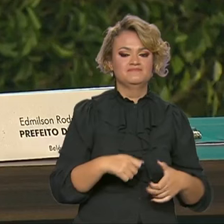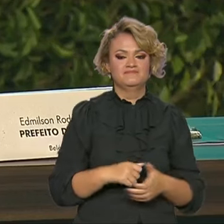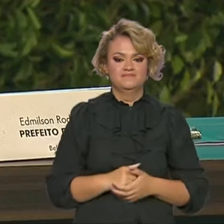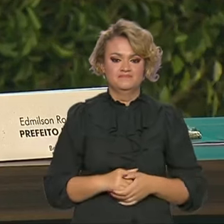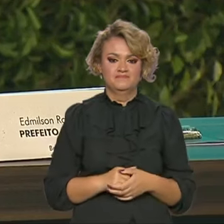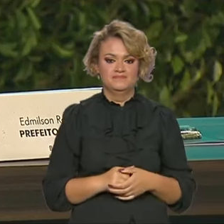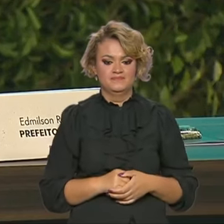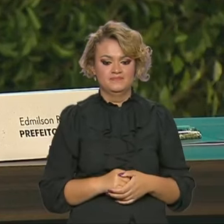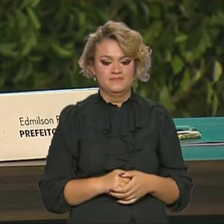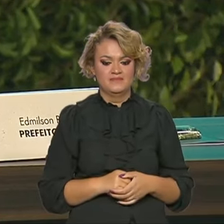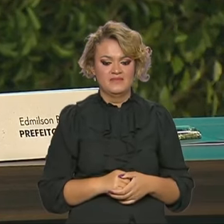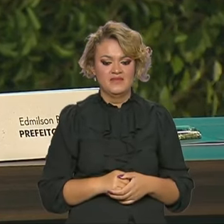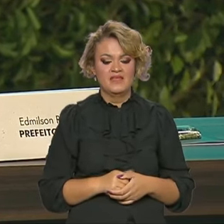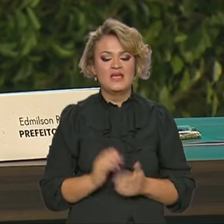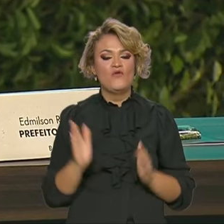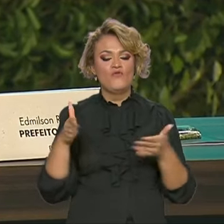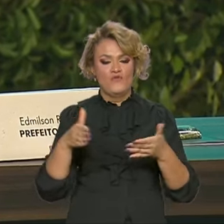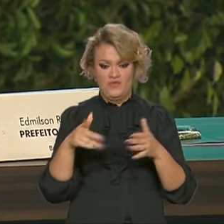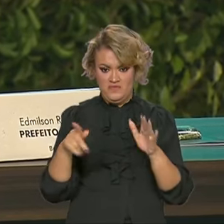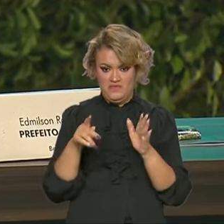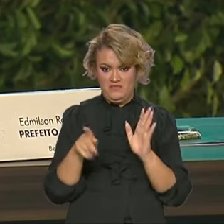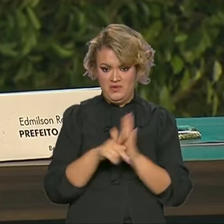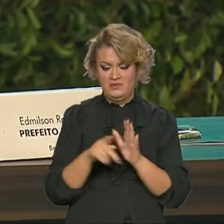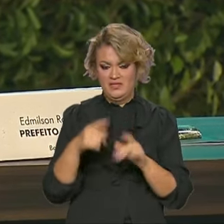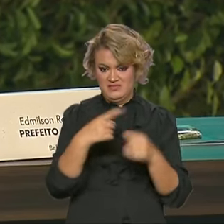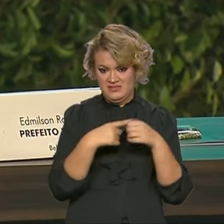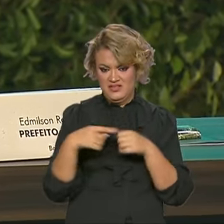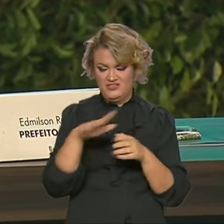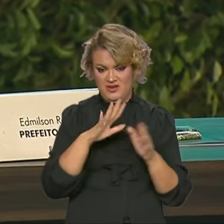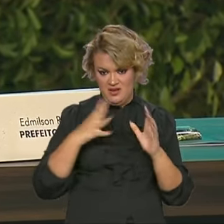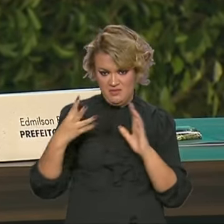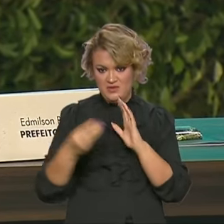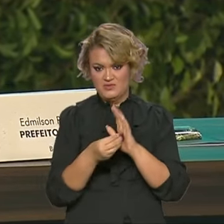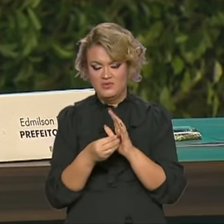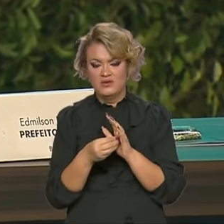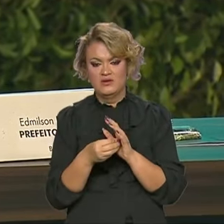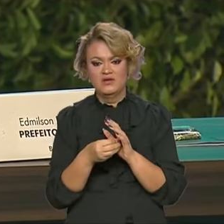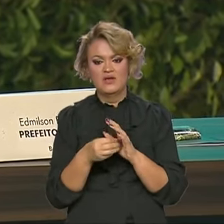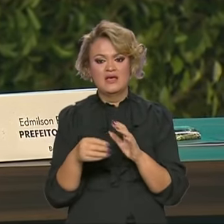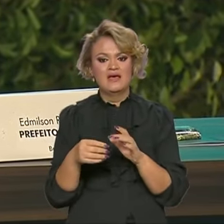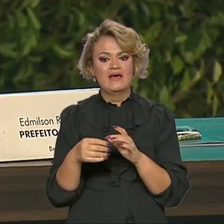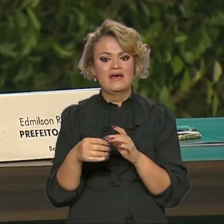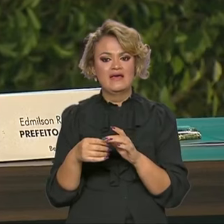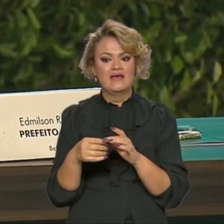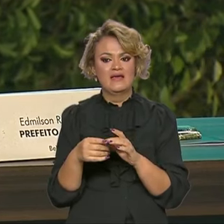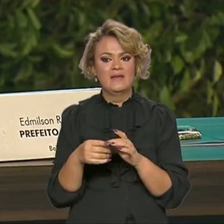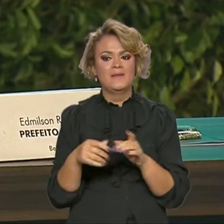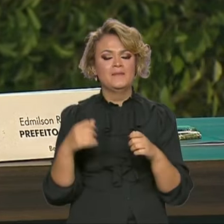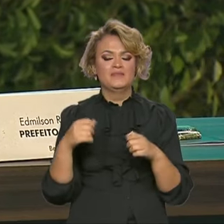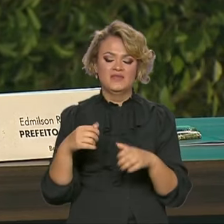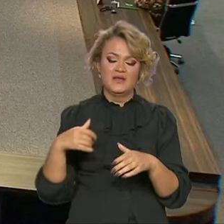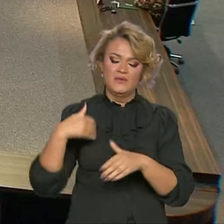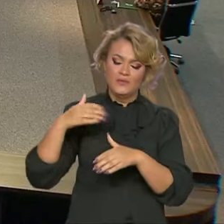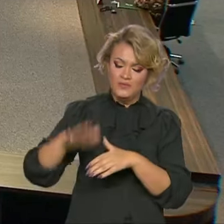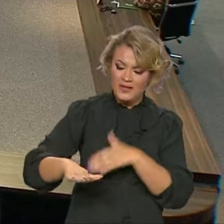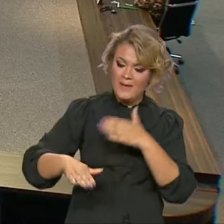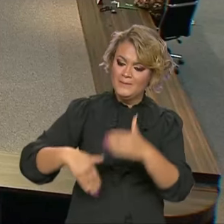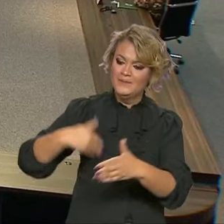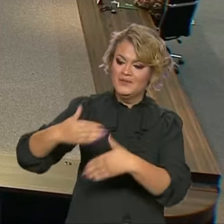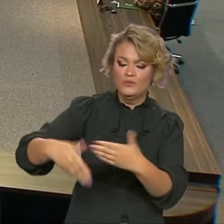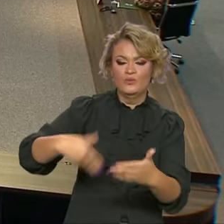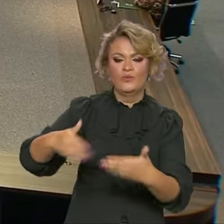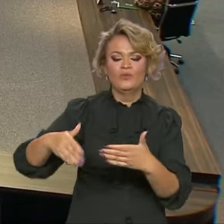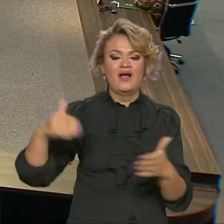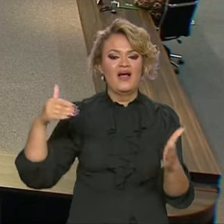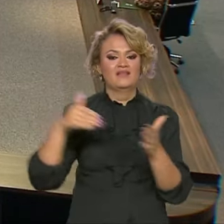povos. O Fórum das Cidades Amazônicas terá um longo caminho